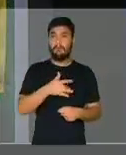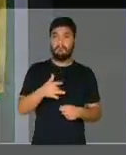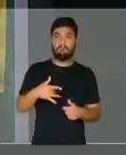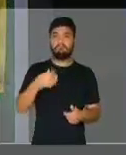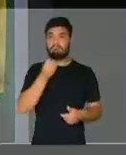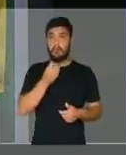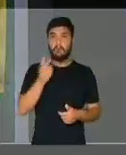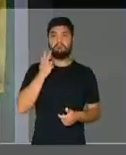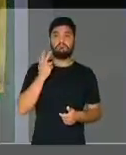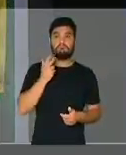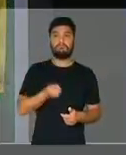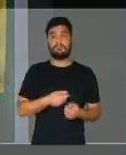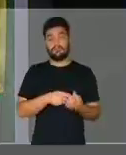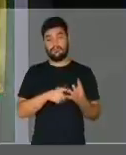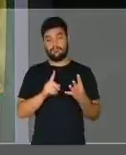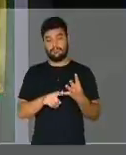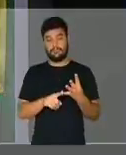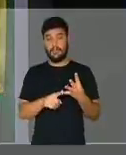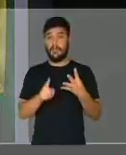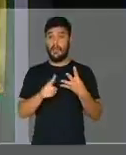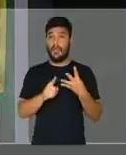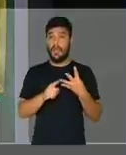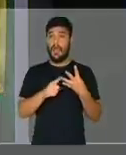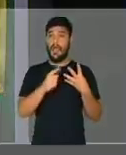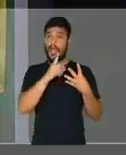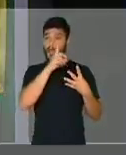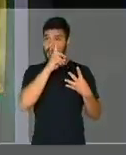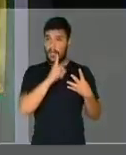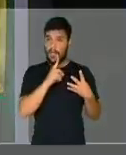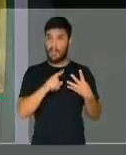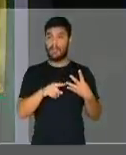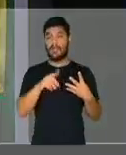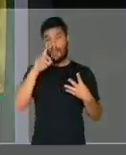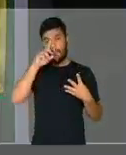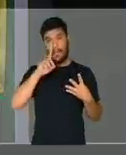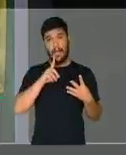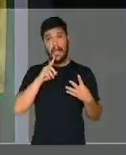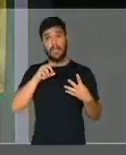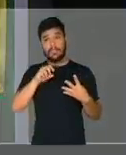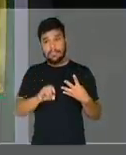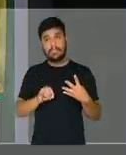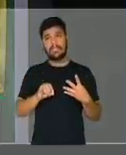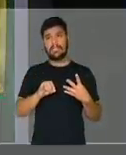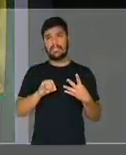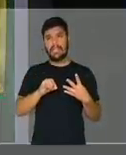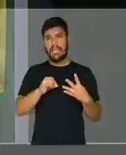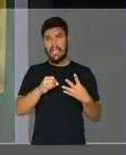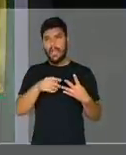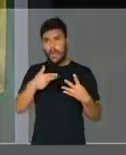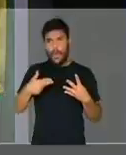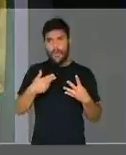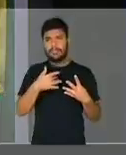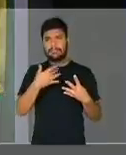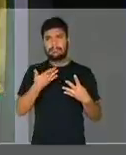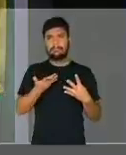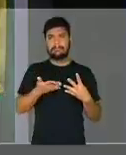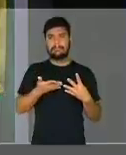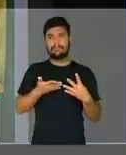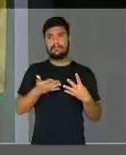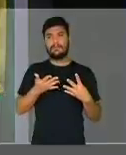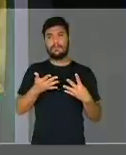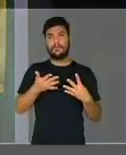pela regulação alimentar. O amarelo, se a quantidade do nutriente constante apresentar níveis